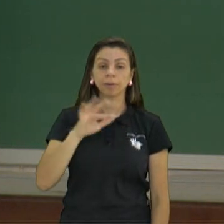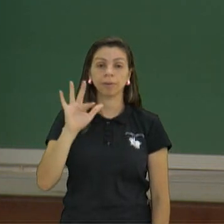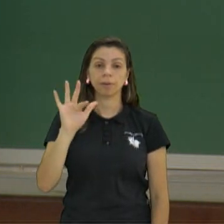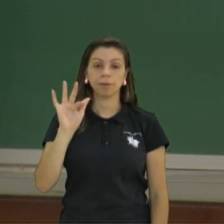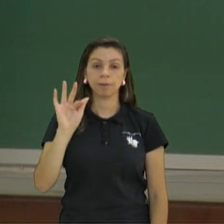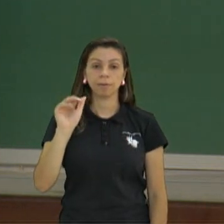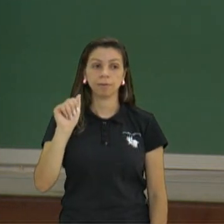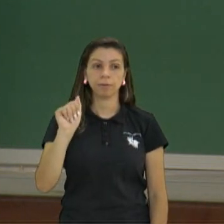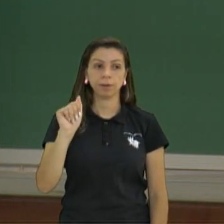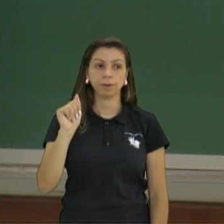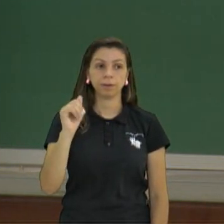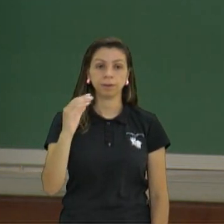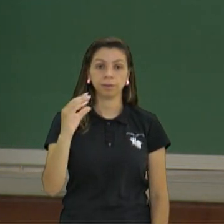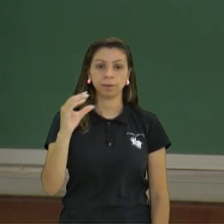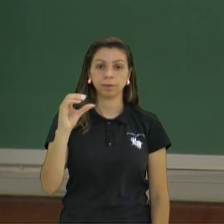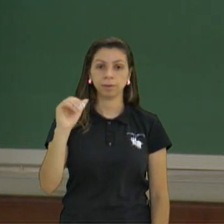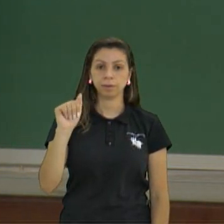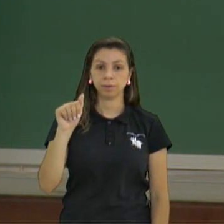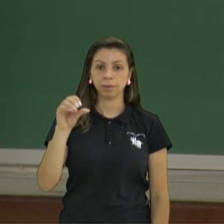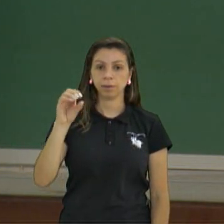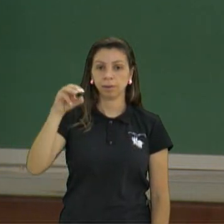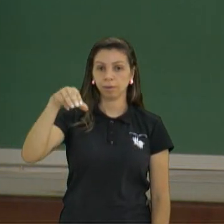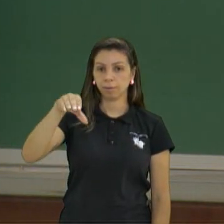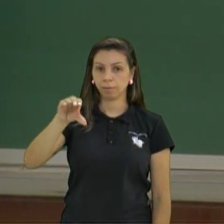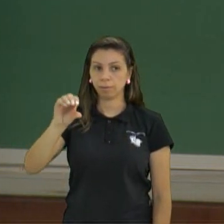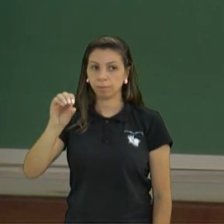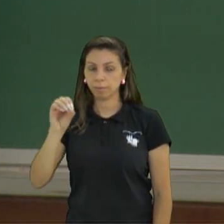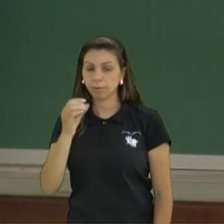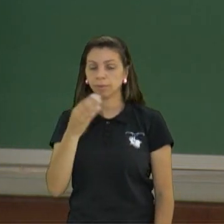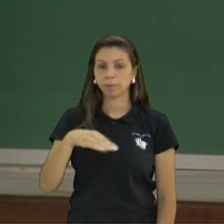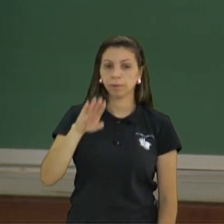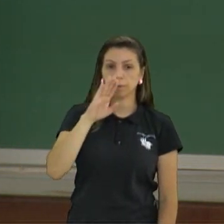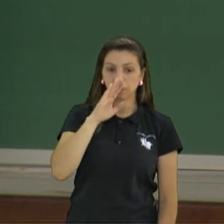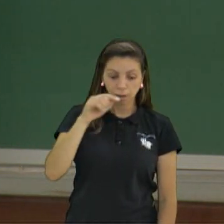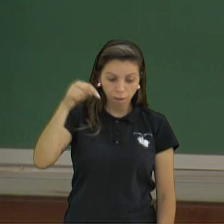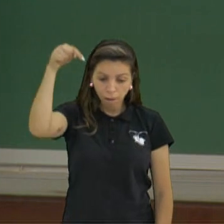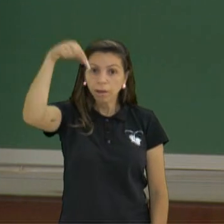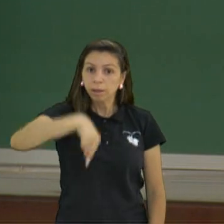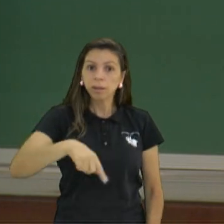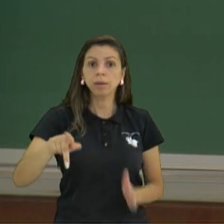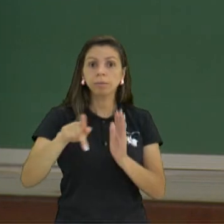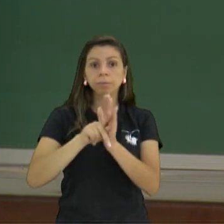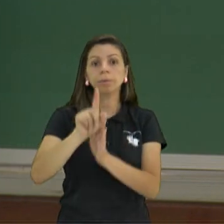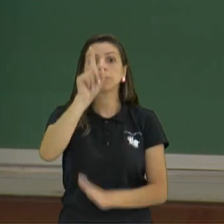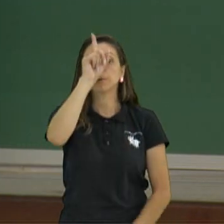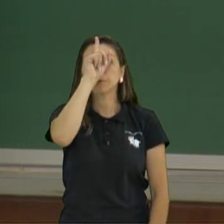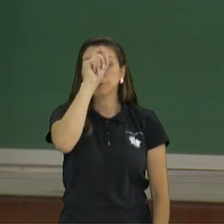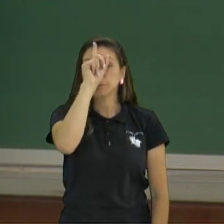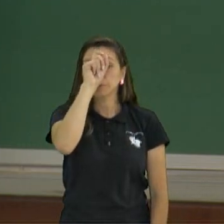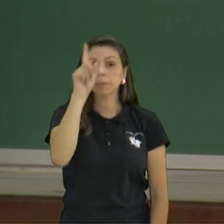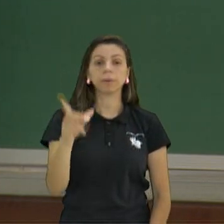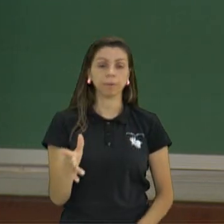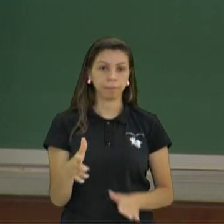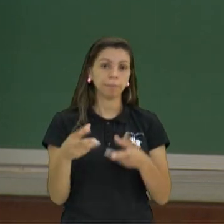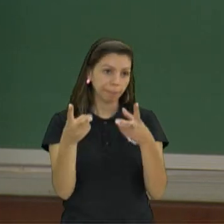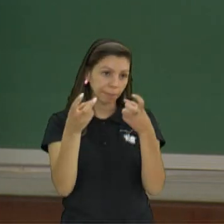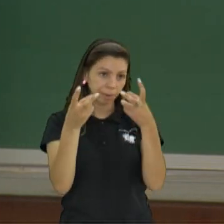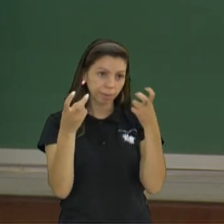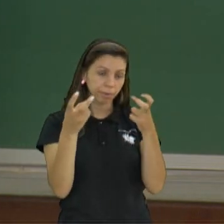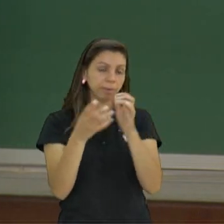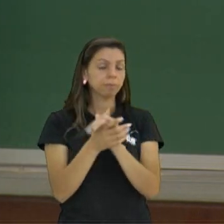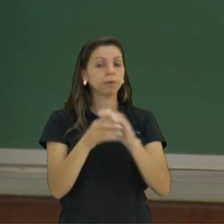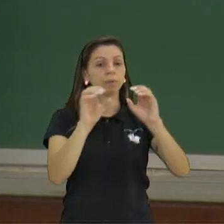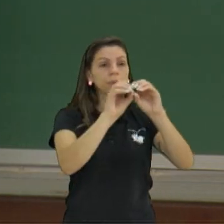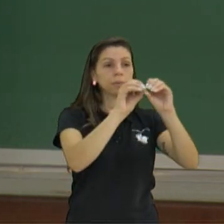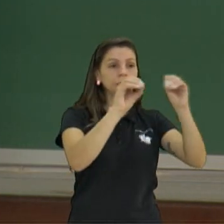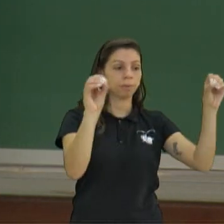uma oração. Esta área é hospitalar. Você percebeu? Aqui tem uma